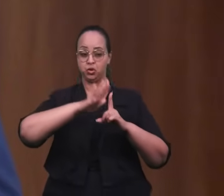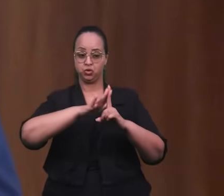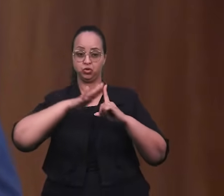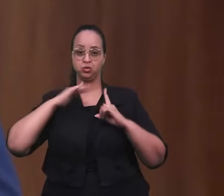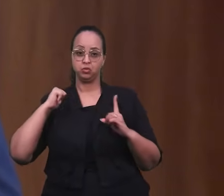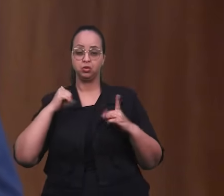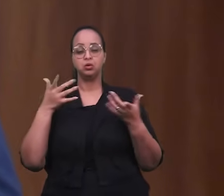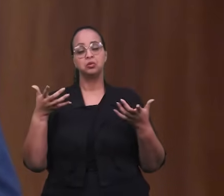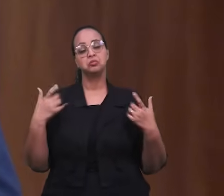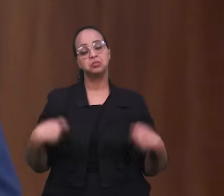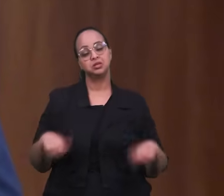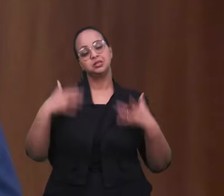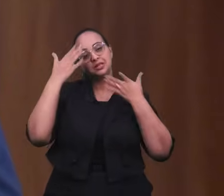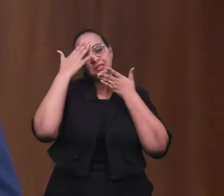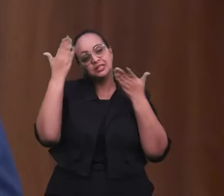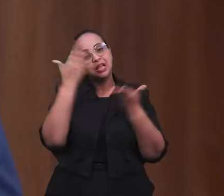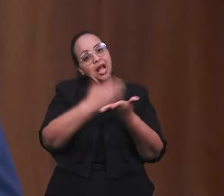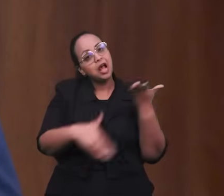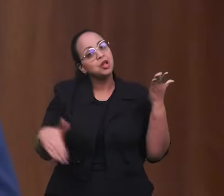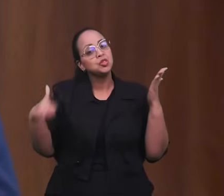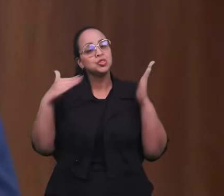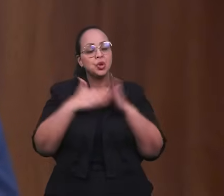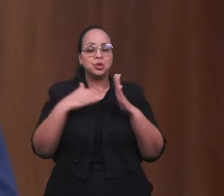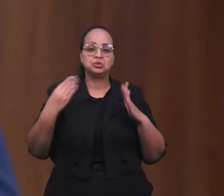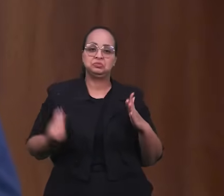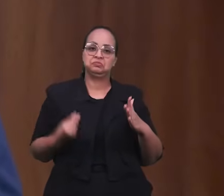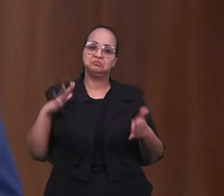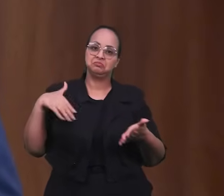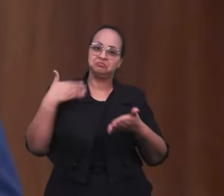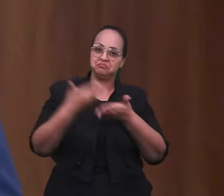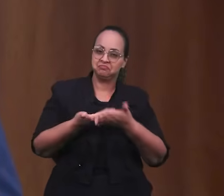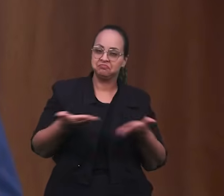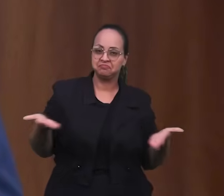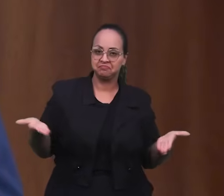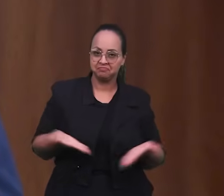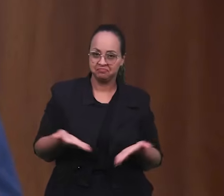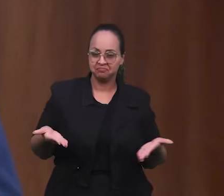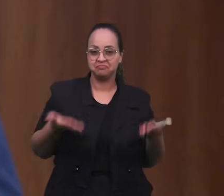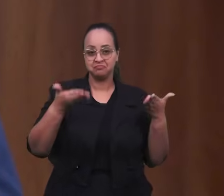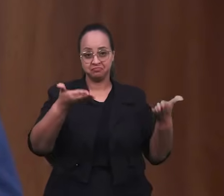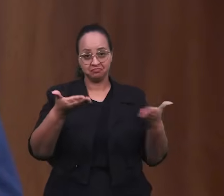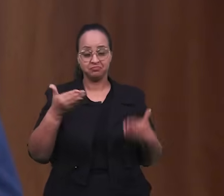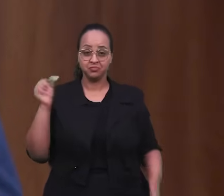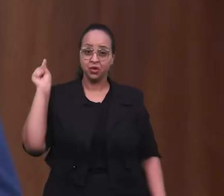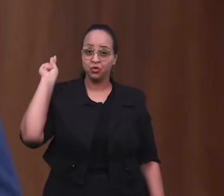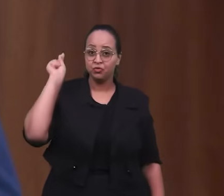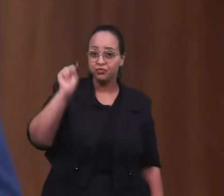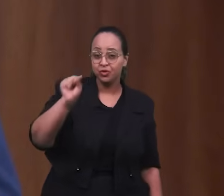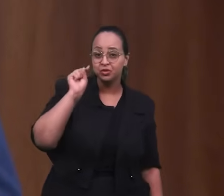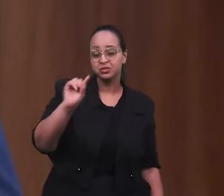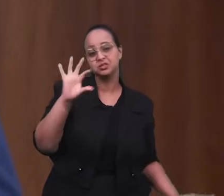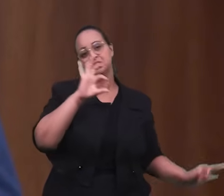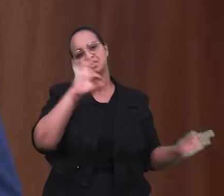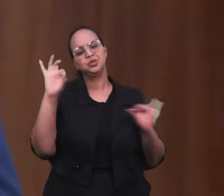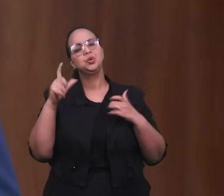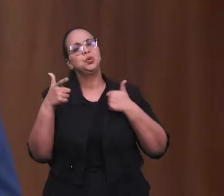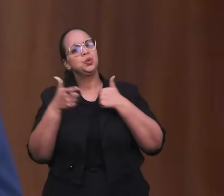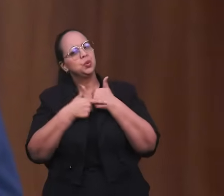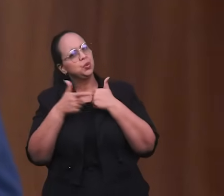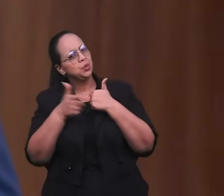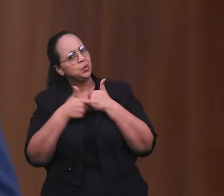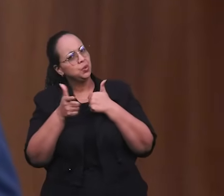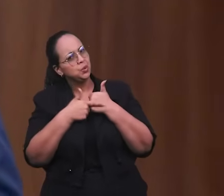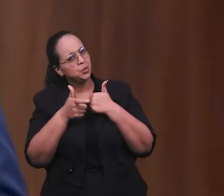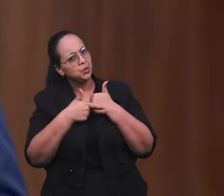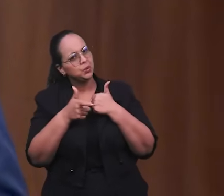queremos aqui agradecer a todos que estiveram conosco até esse momento e convidamos a você a compartilhar, a curtir, não é?